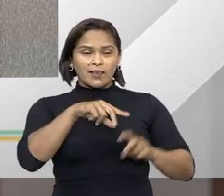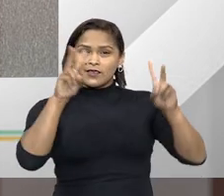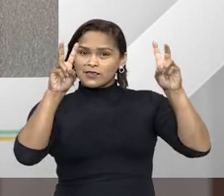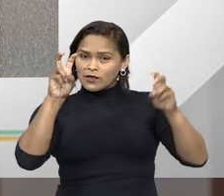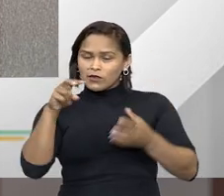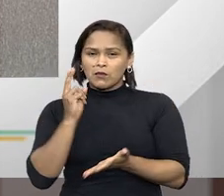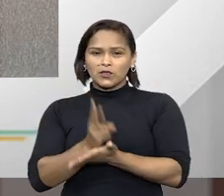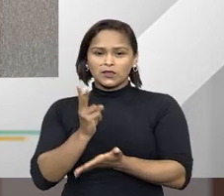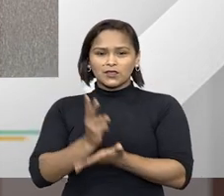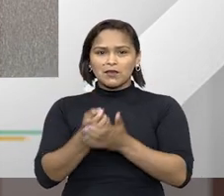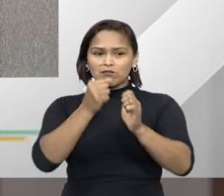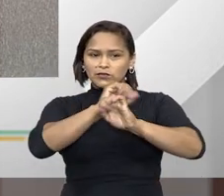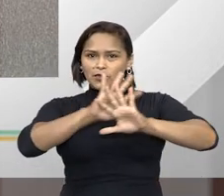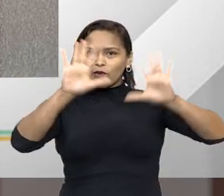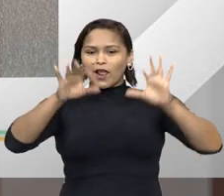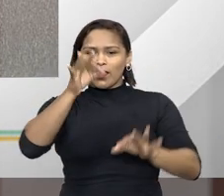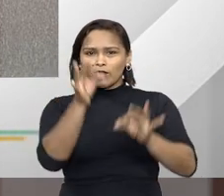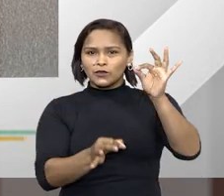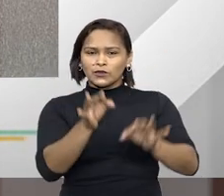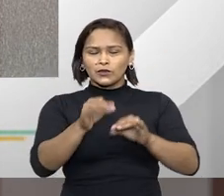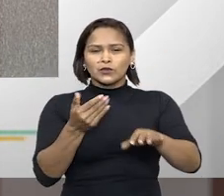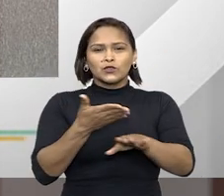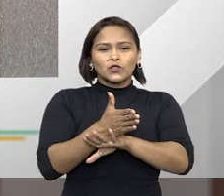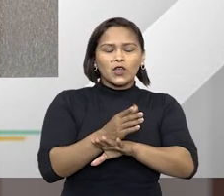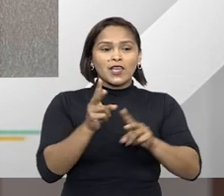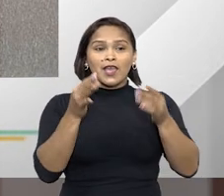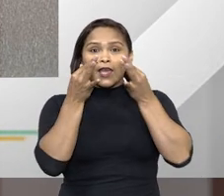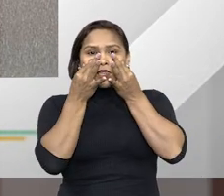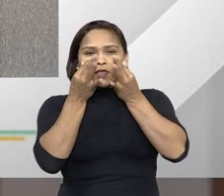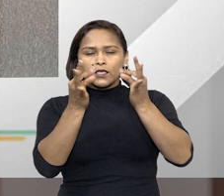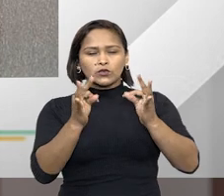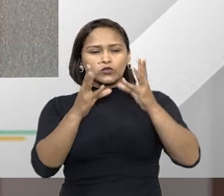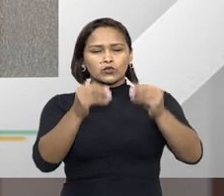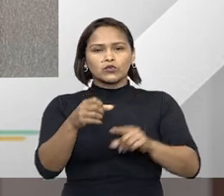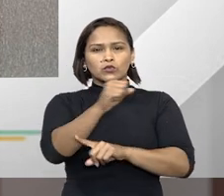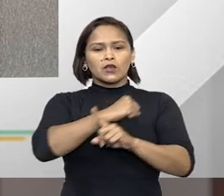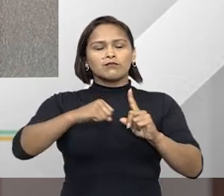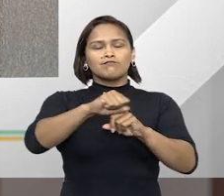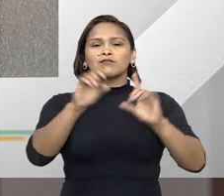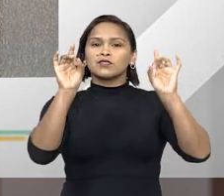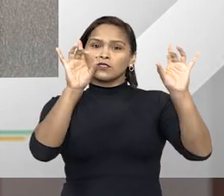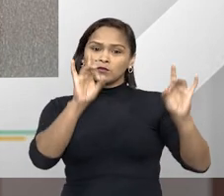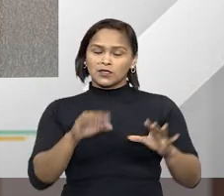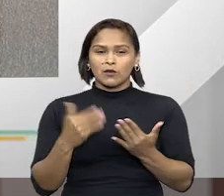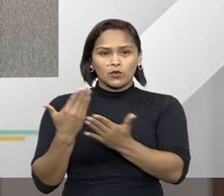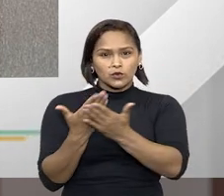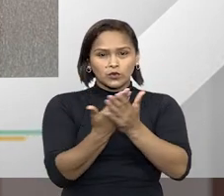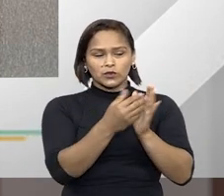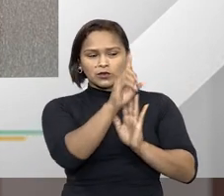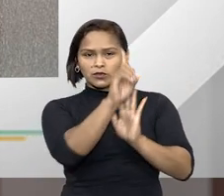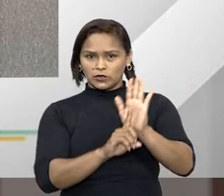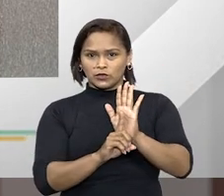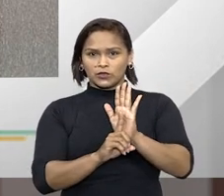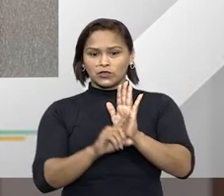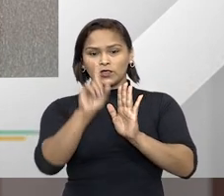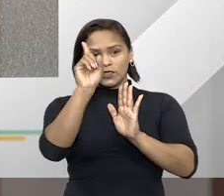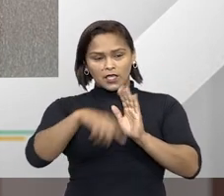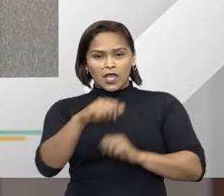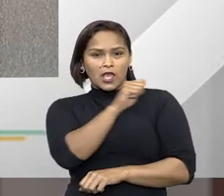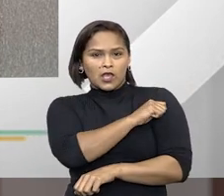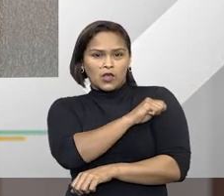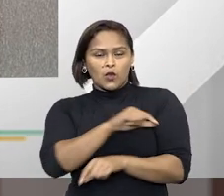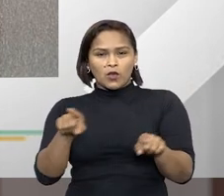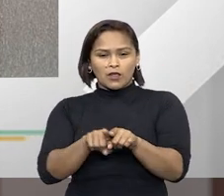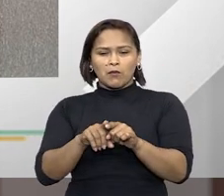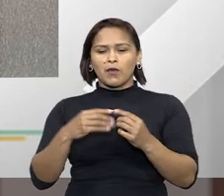Justiça. Esse é um assunto sempre em evidência no meio jurídico e que chama bastante a atenção, especialmente dos estudantes de direito